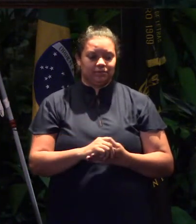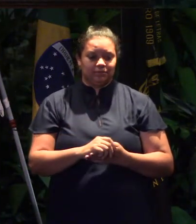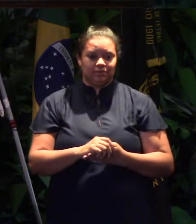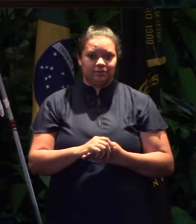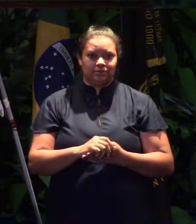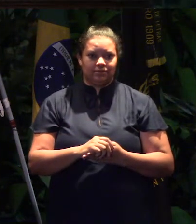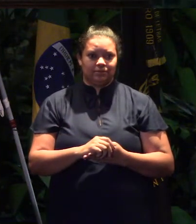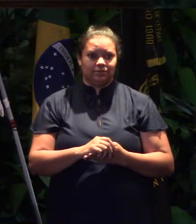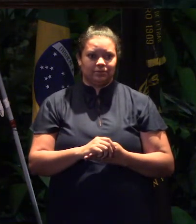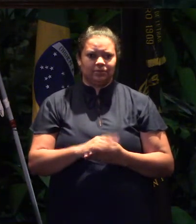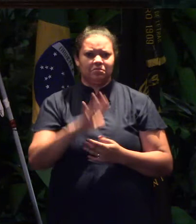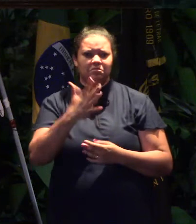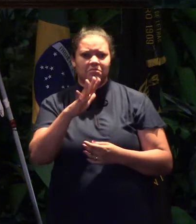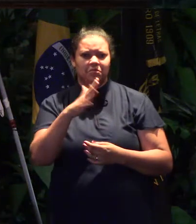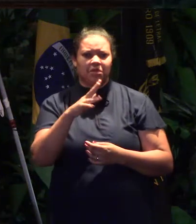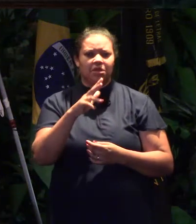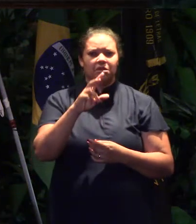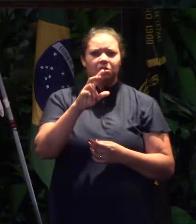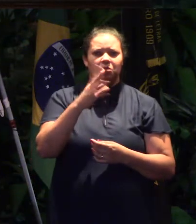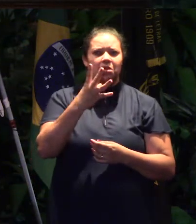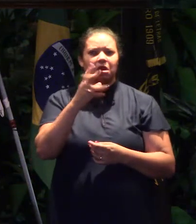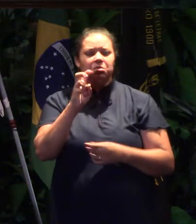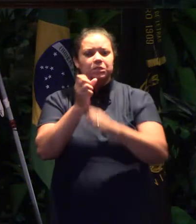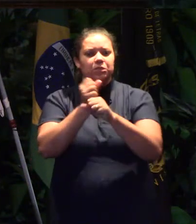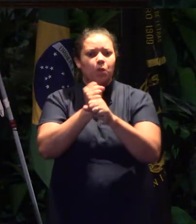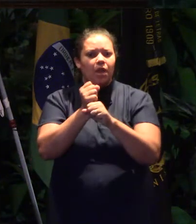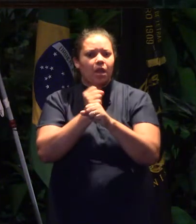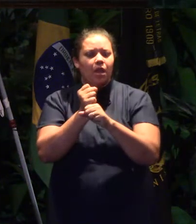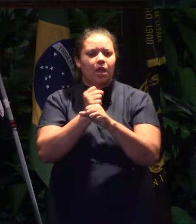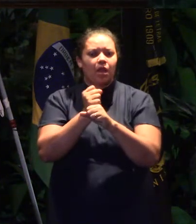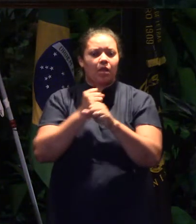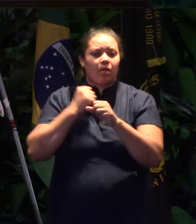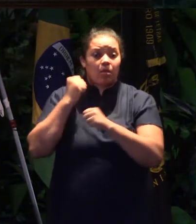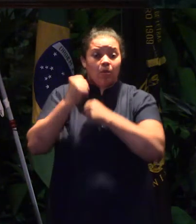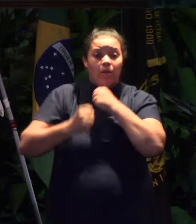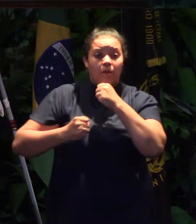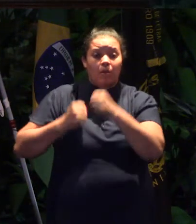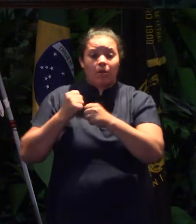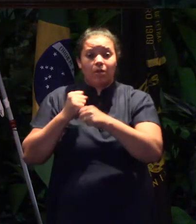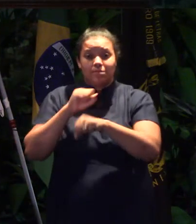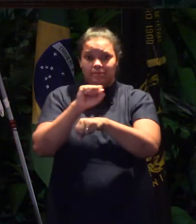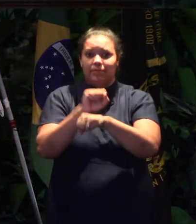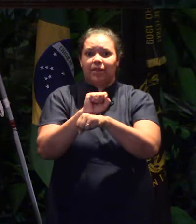tenho acho que quatro, cinco anos que eu estou correndo, fiquei meio paradinho, estou meio parado esses